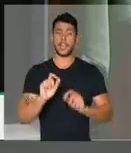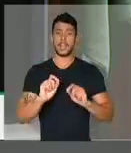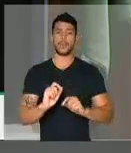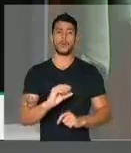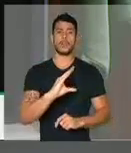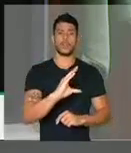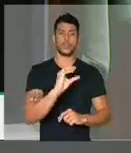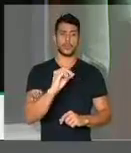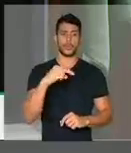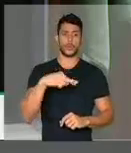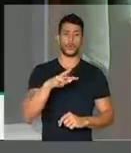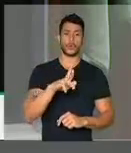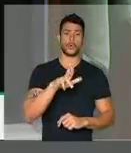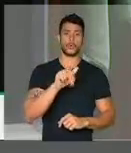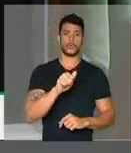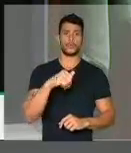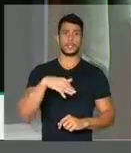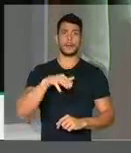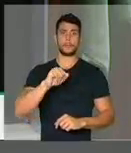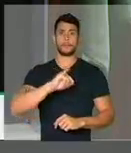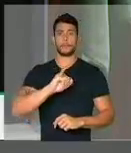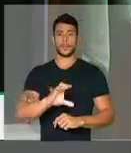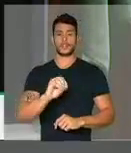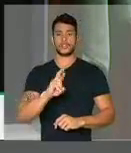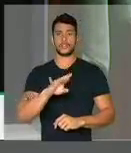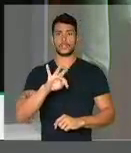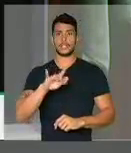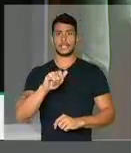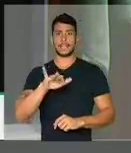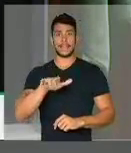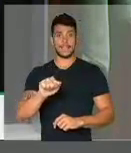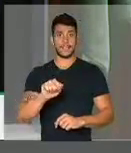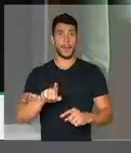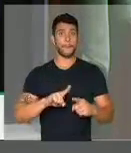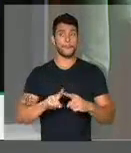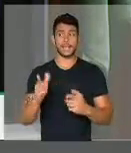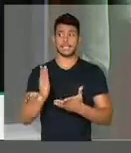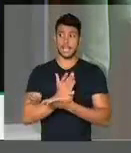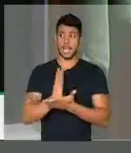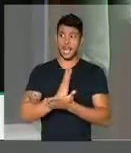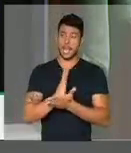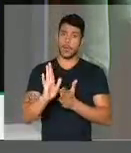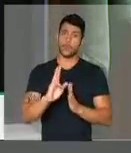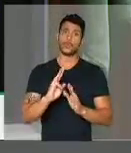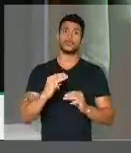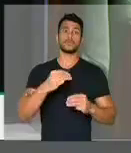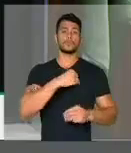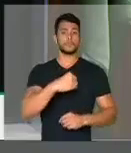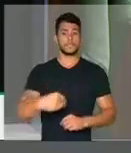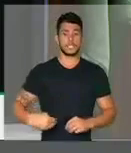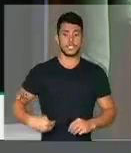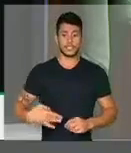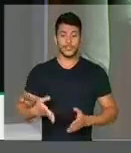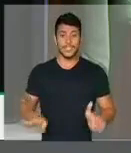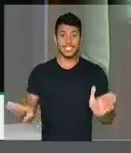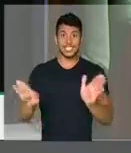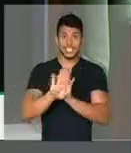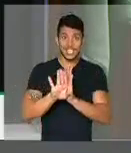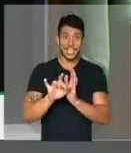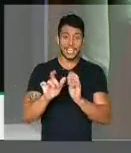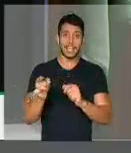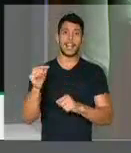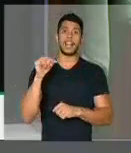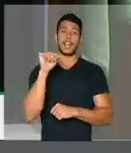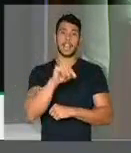contramajoritária. Porém, alguns ministros, quando chegam lá, começam a ceder aos apelos